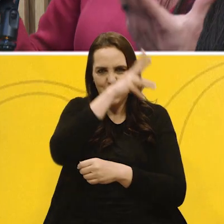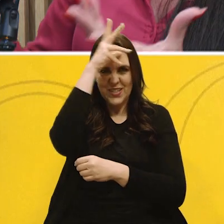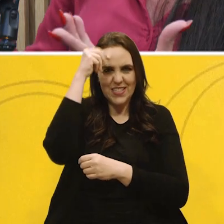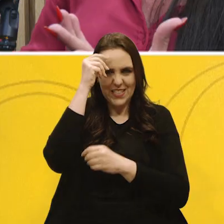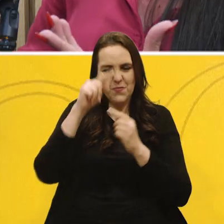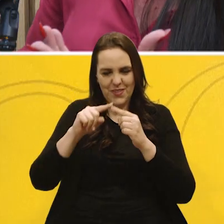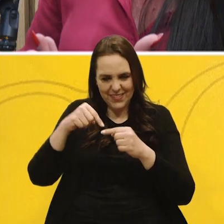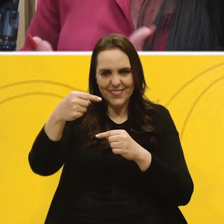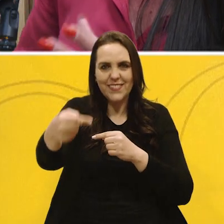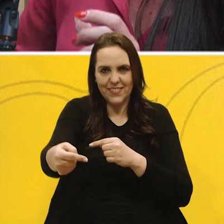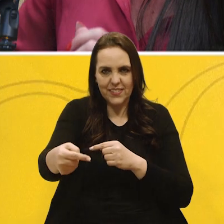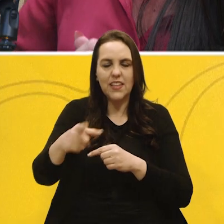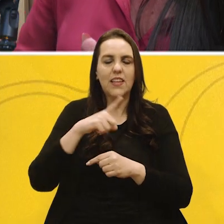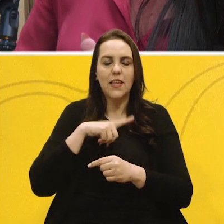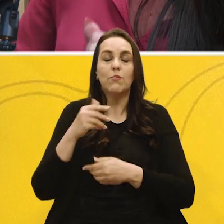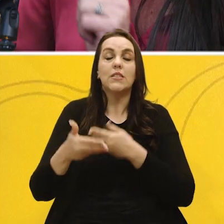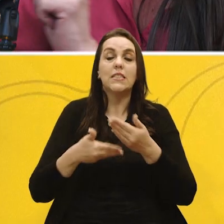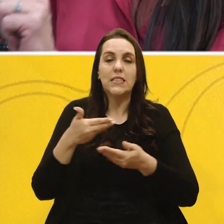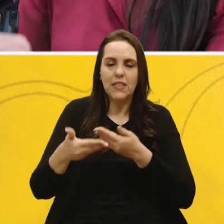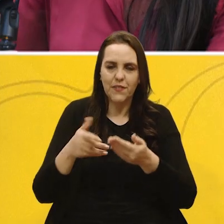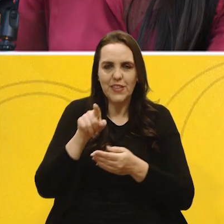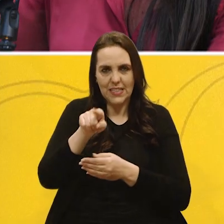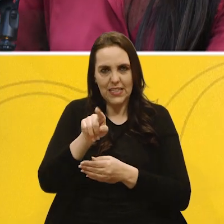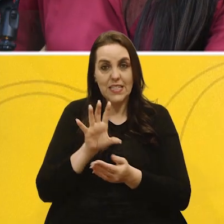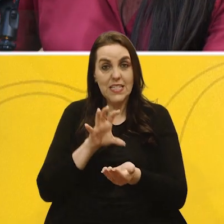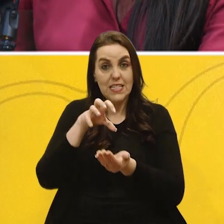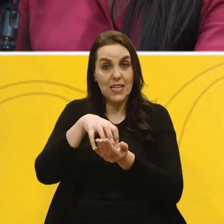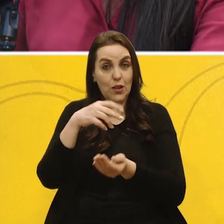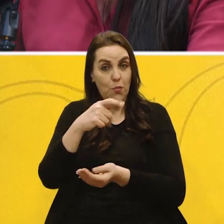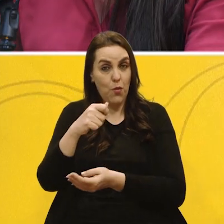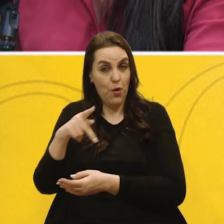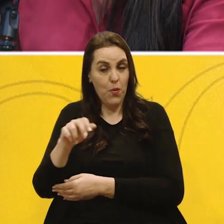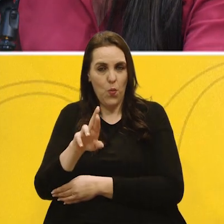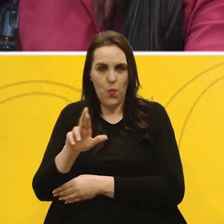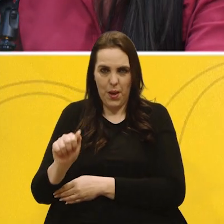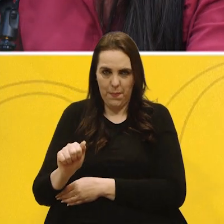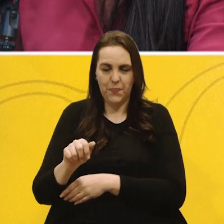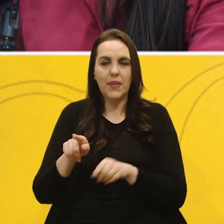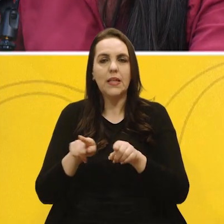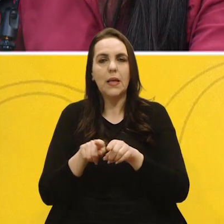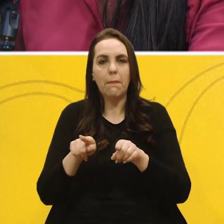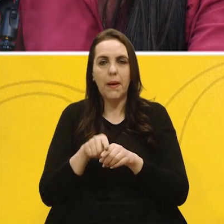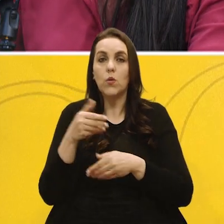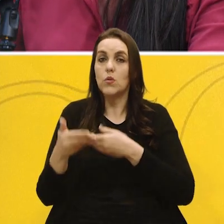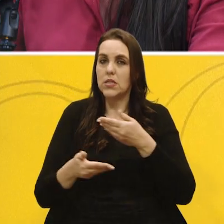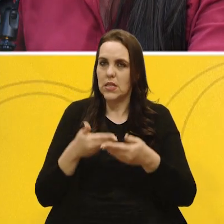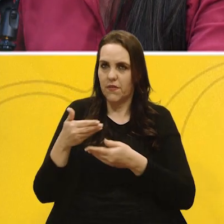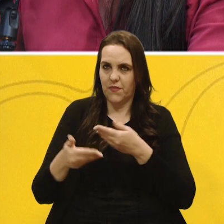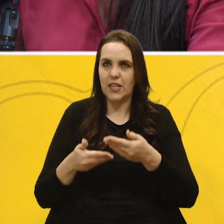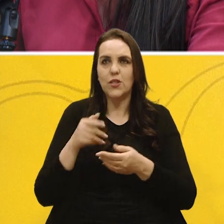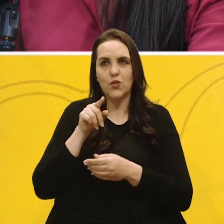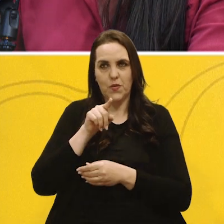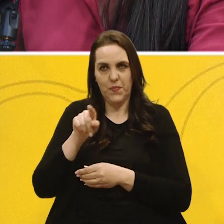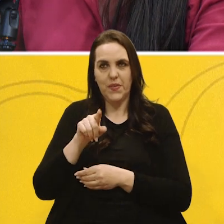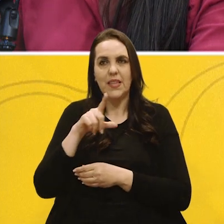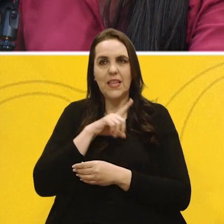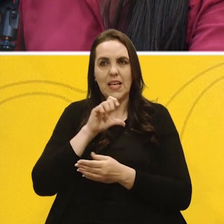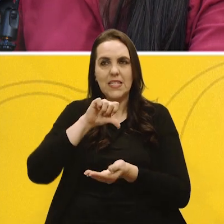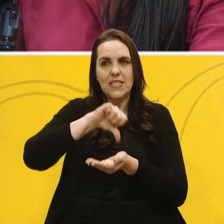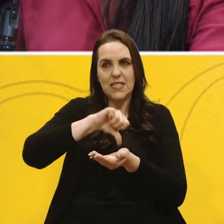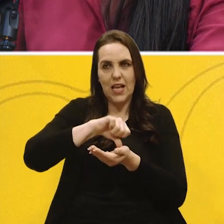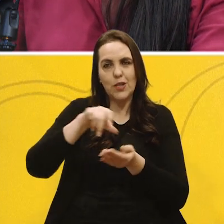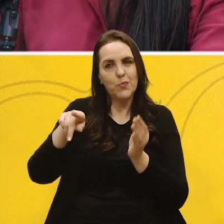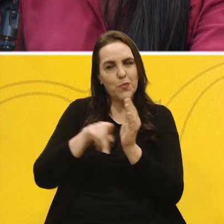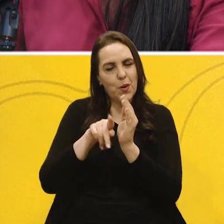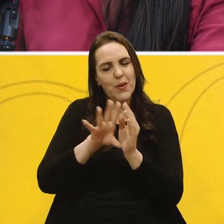um complexo de alguns serviços ali fica o Centro Pop Rua. O CEAS, então, tem a sua sede também dentro